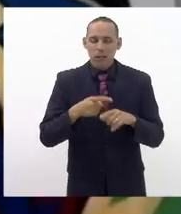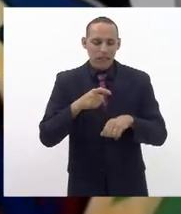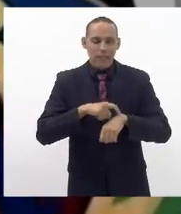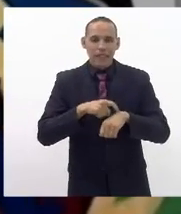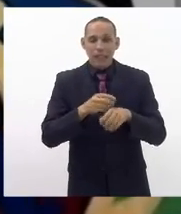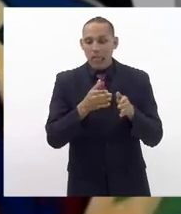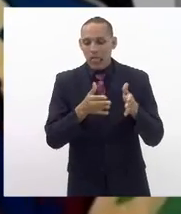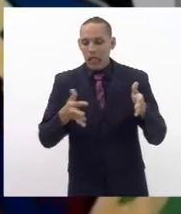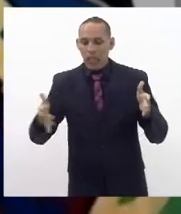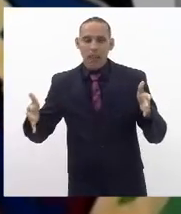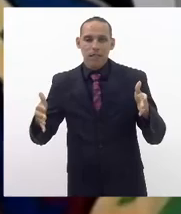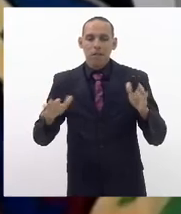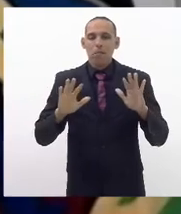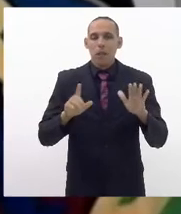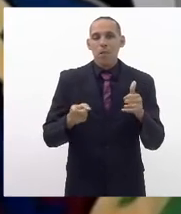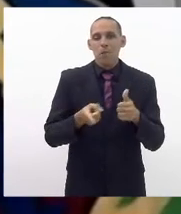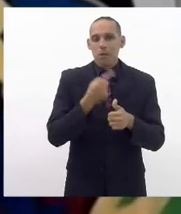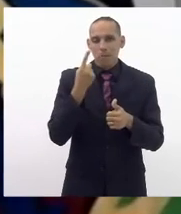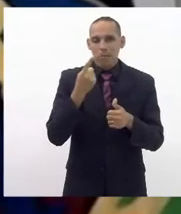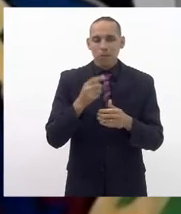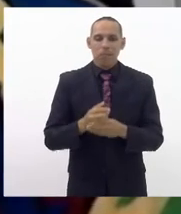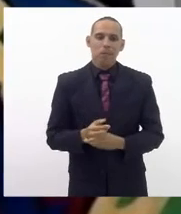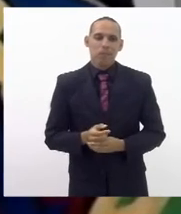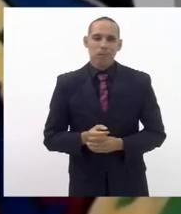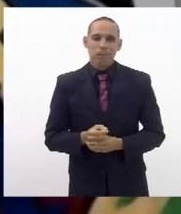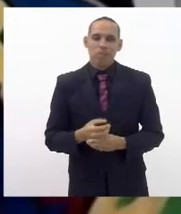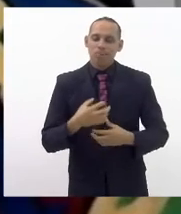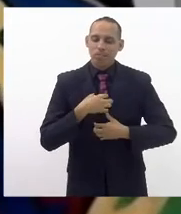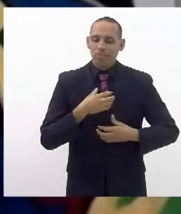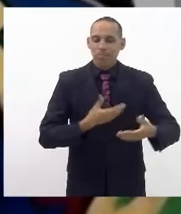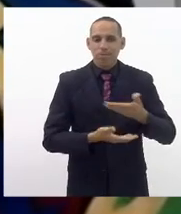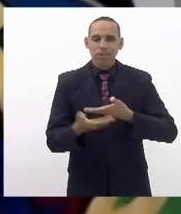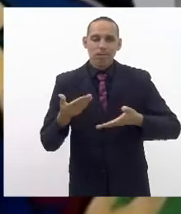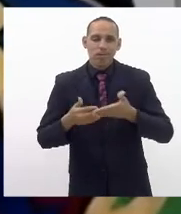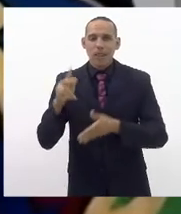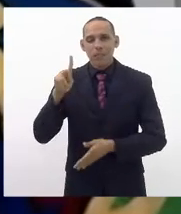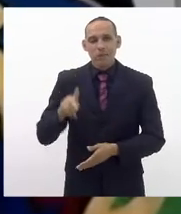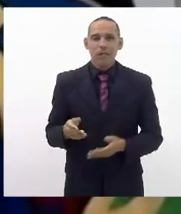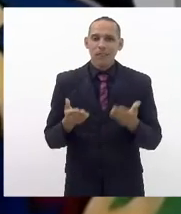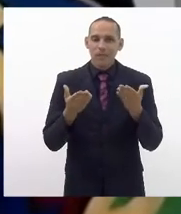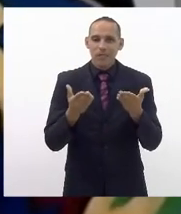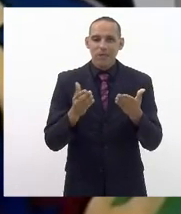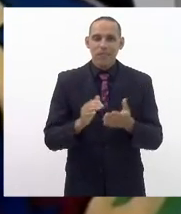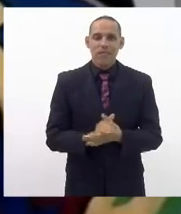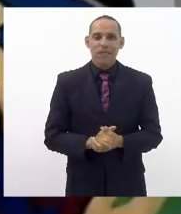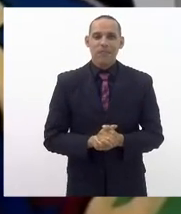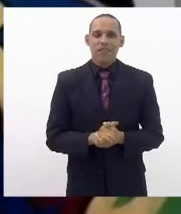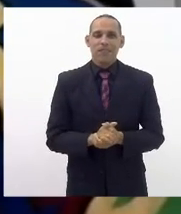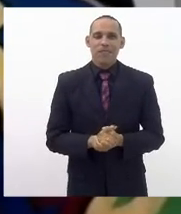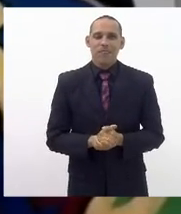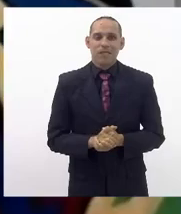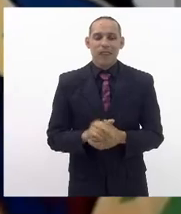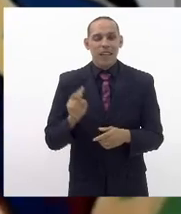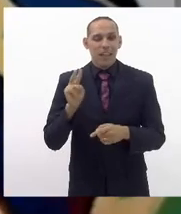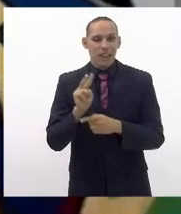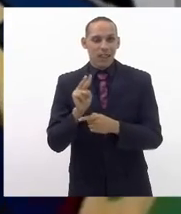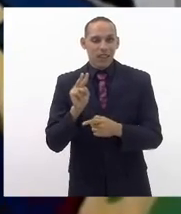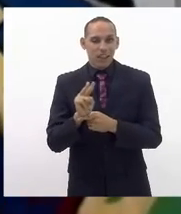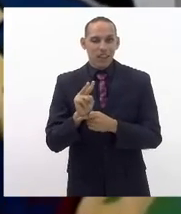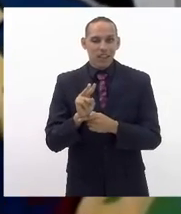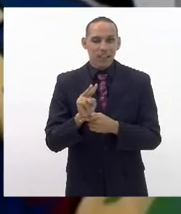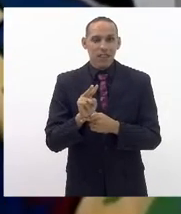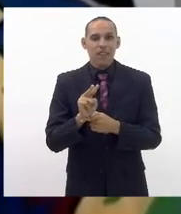aqui primeiro deixar a nossa solidariedade à nossa presidenta da Comissão de Defesa dos Direitos da